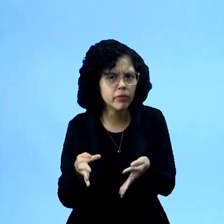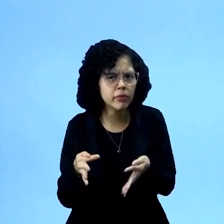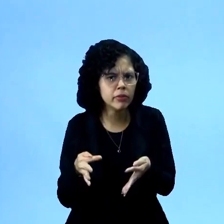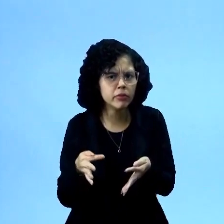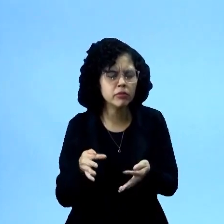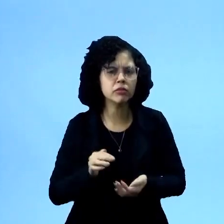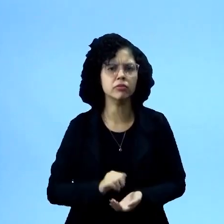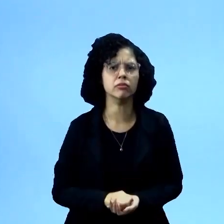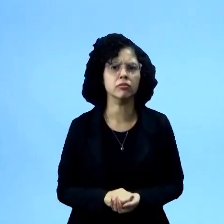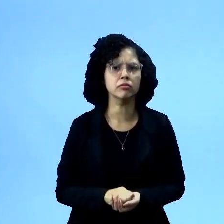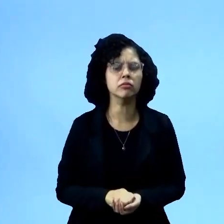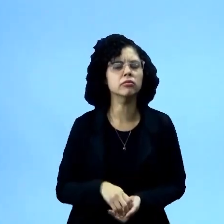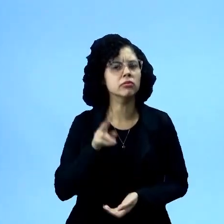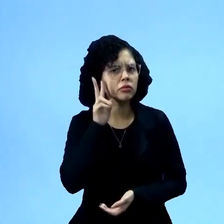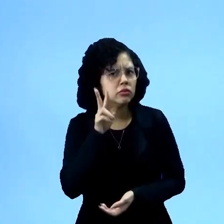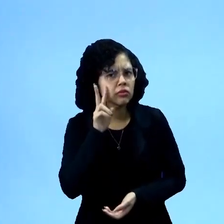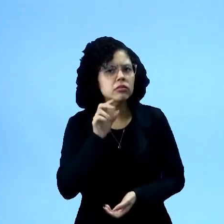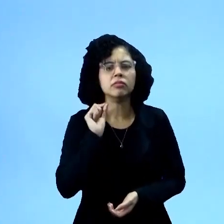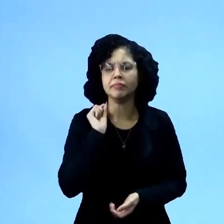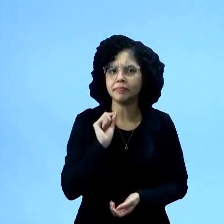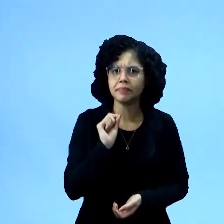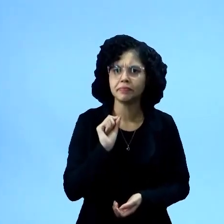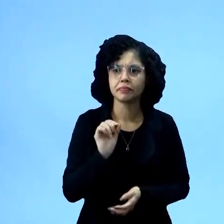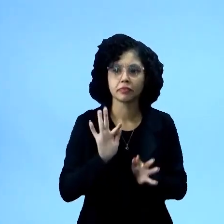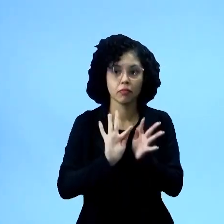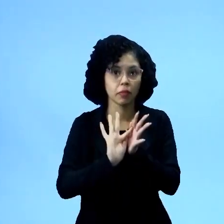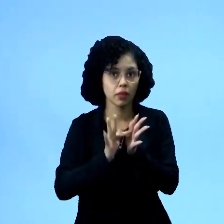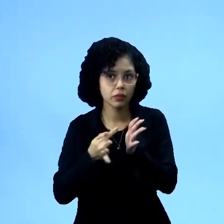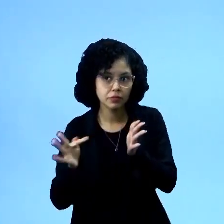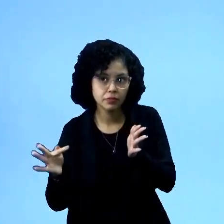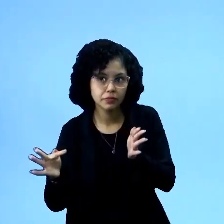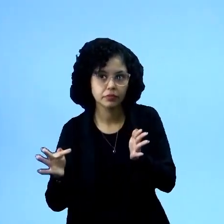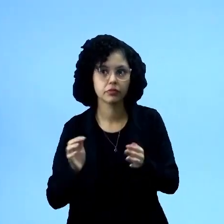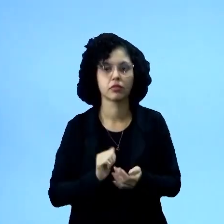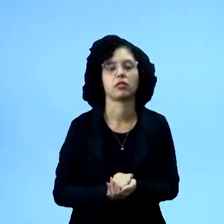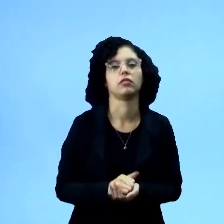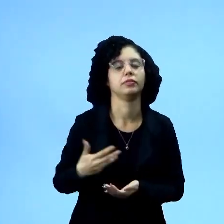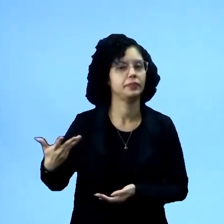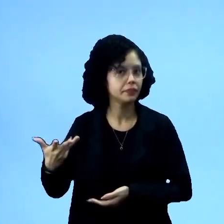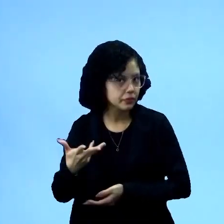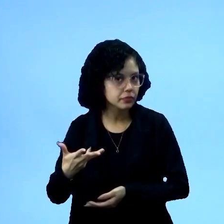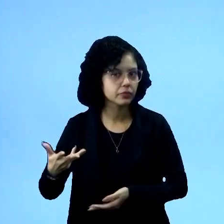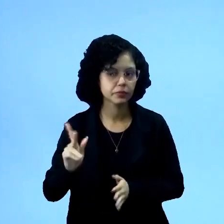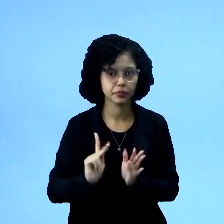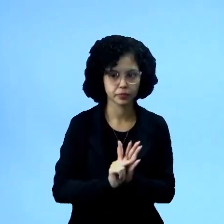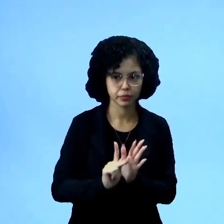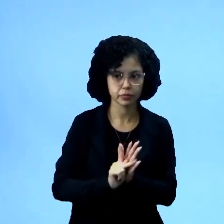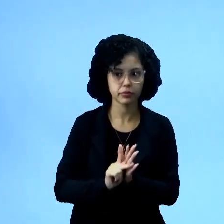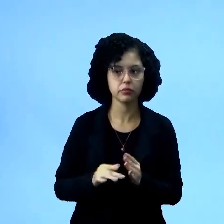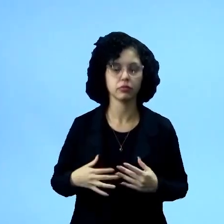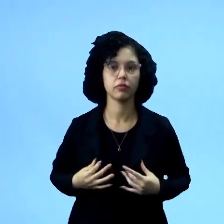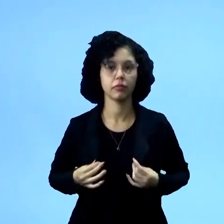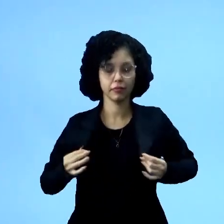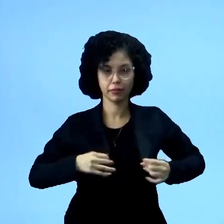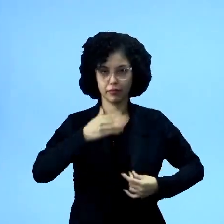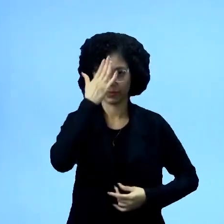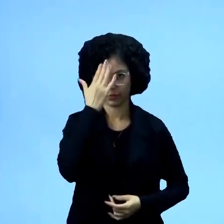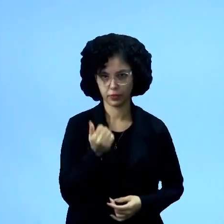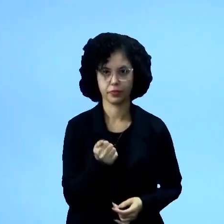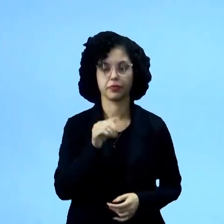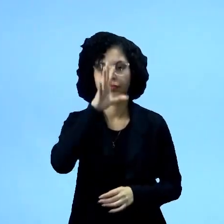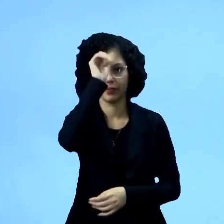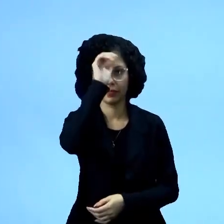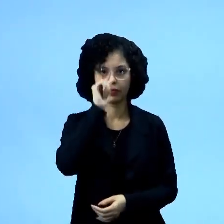simples, tá? A gente só tem que lembrar das fórmulas. Elas são básicas. A gente aprende muito